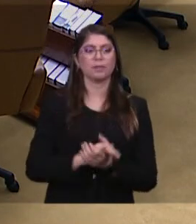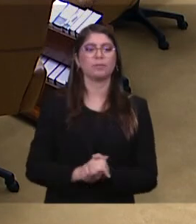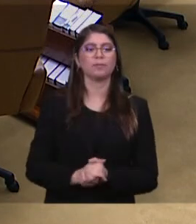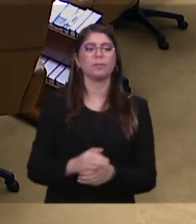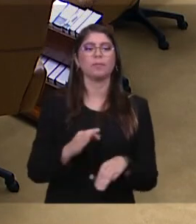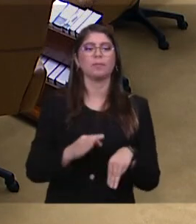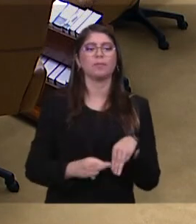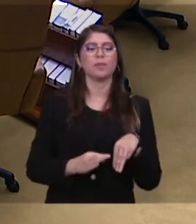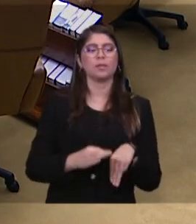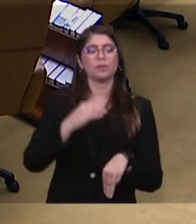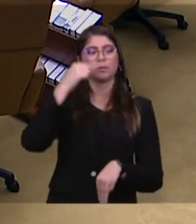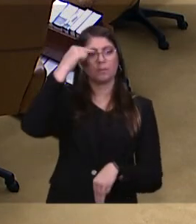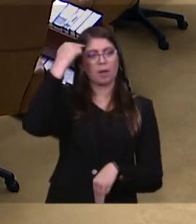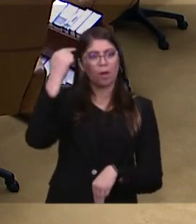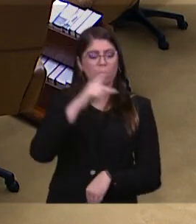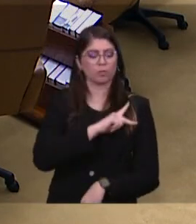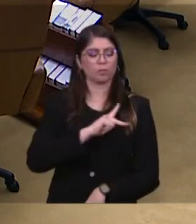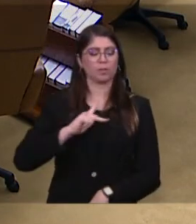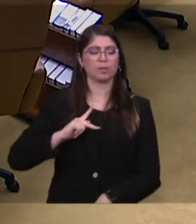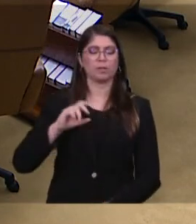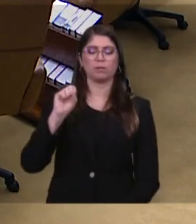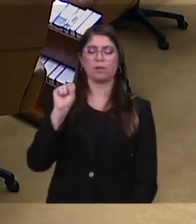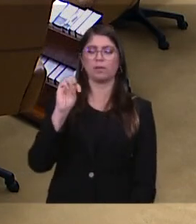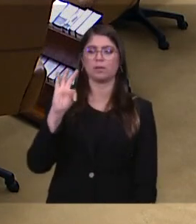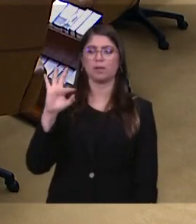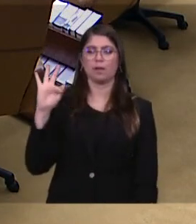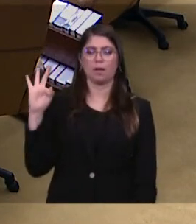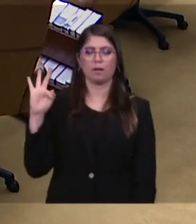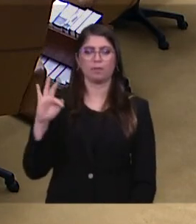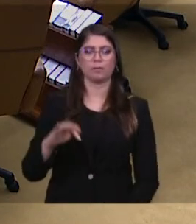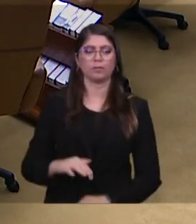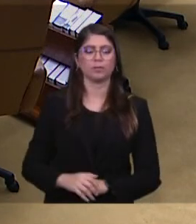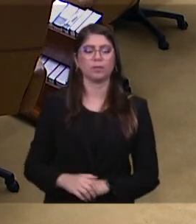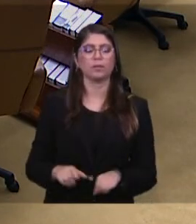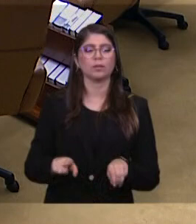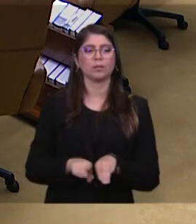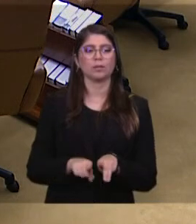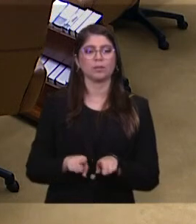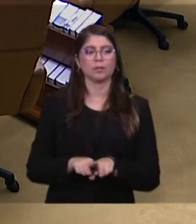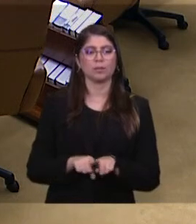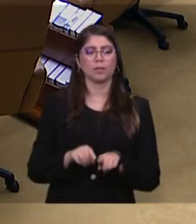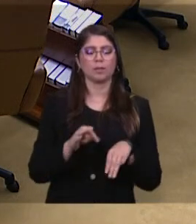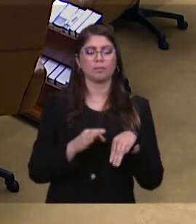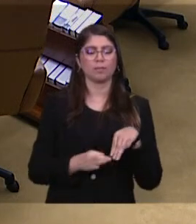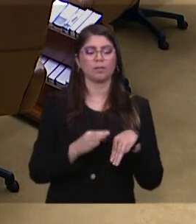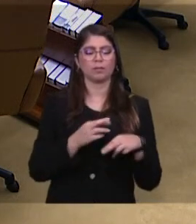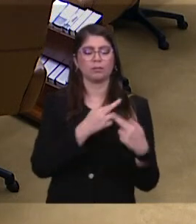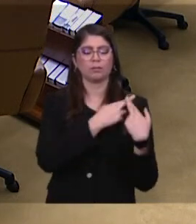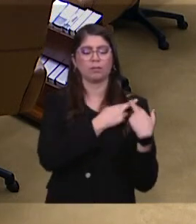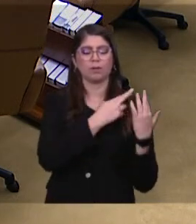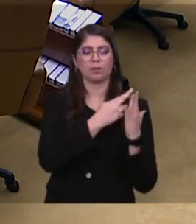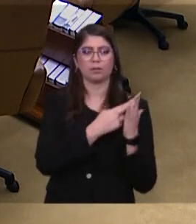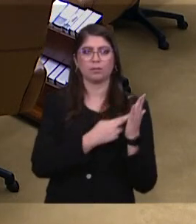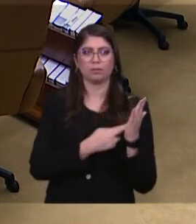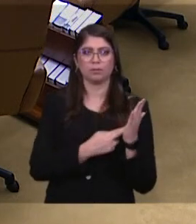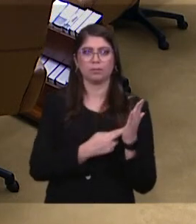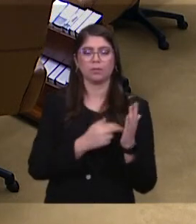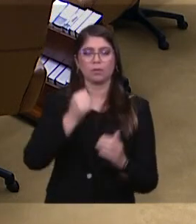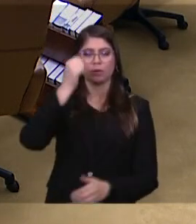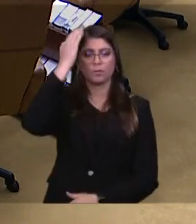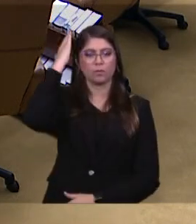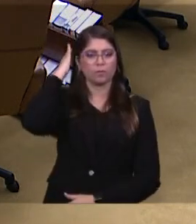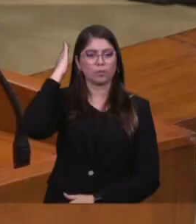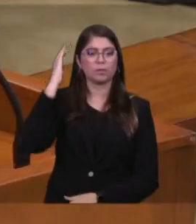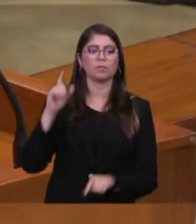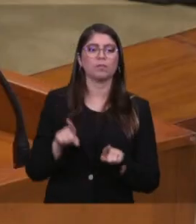Luiz Roberto Barroso, presidente deste Supremo Tribunal Federal, excelentíssimo senhor relator, ministro Luiz Fux,